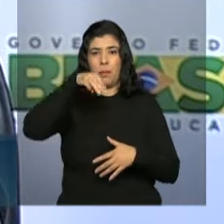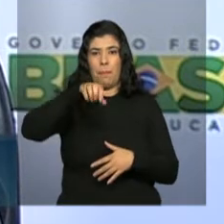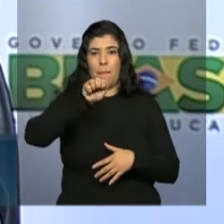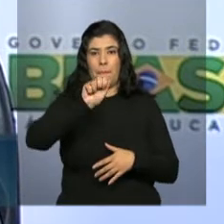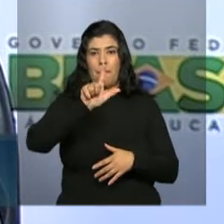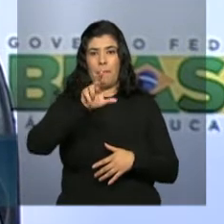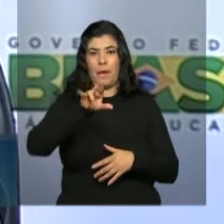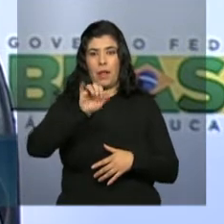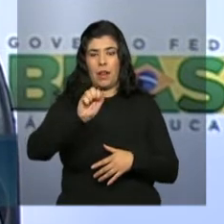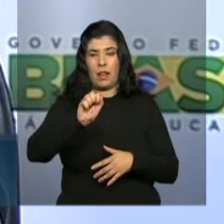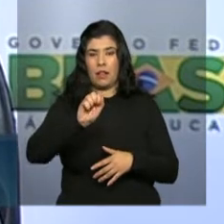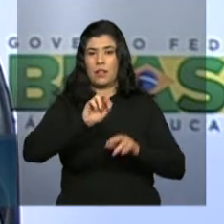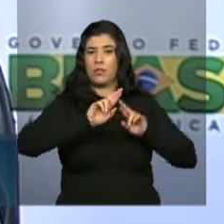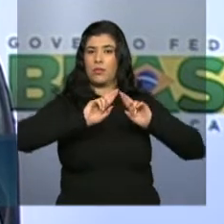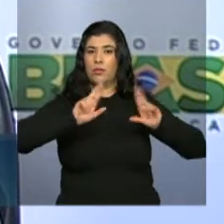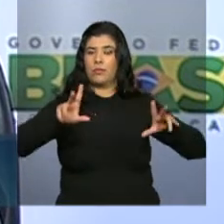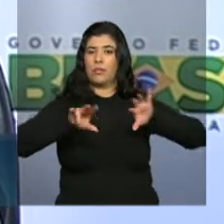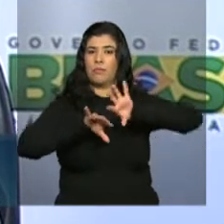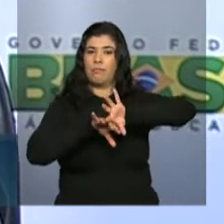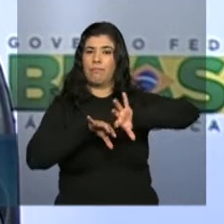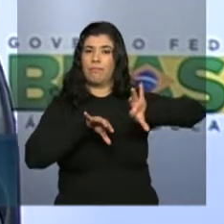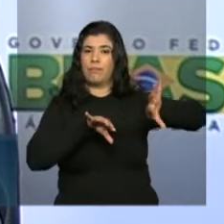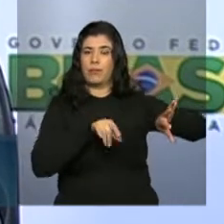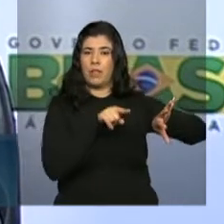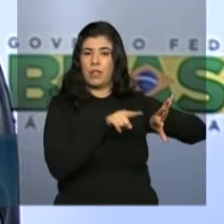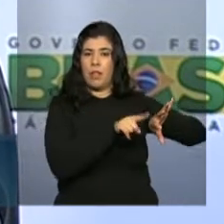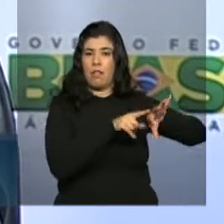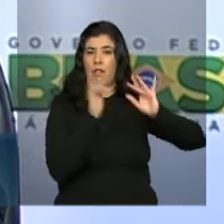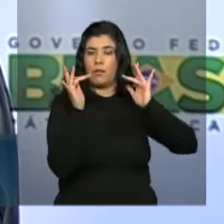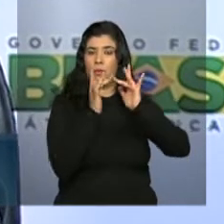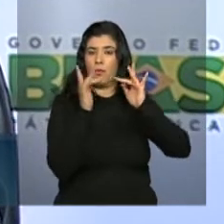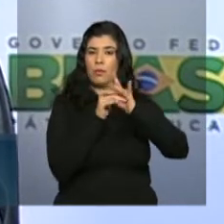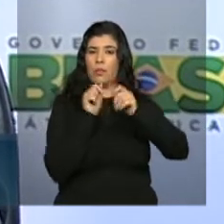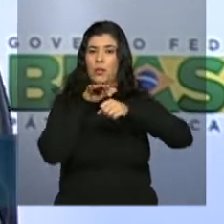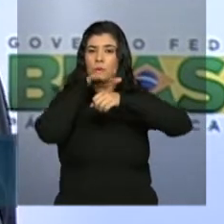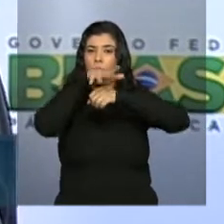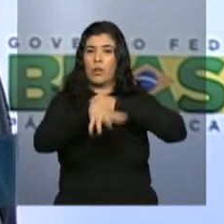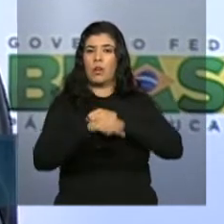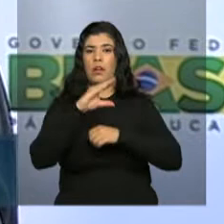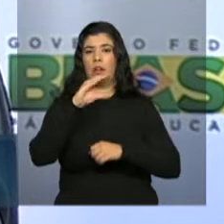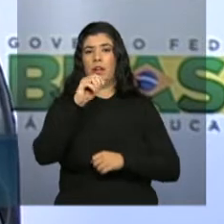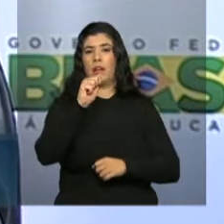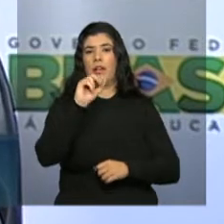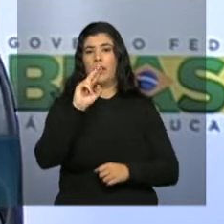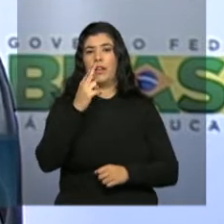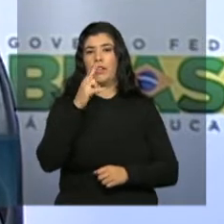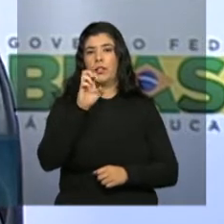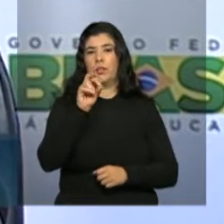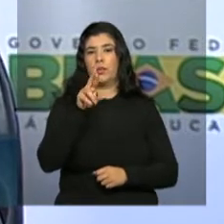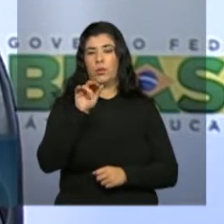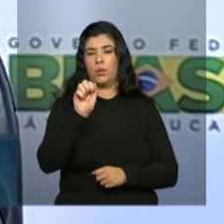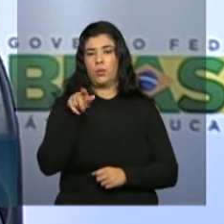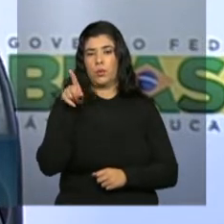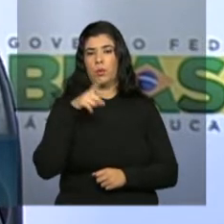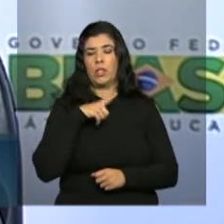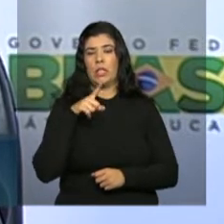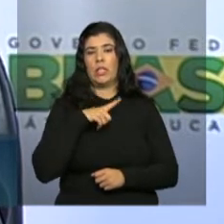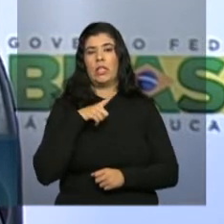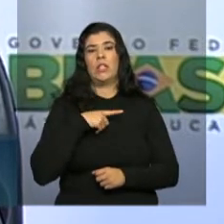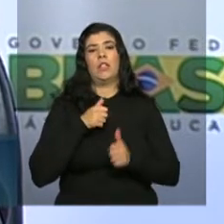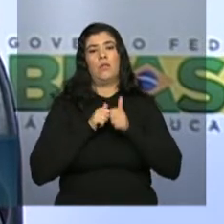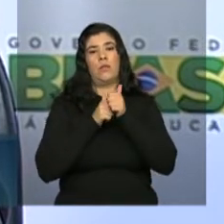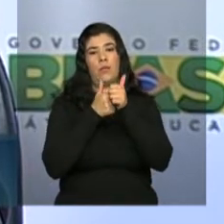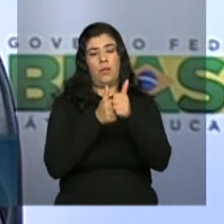não é tão todos os casos relacionados acompanhados pelo Ministério da Saúde através da Fiocruz né que é o nosso centro de referência